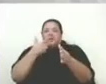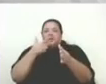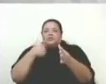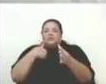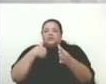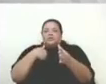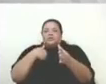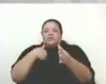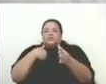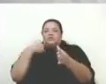fala no grande. Obrigado. Obrigado.